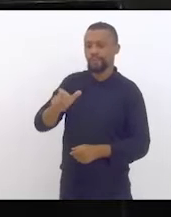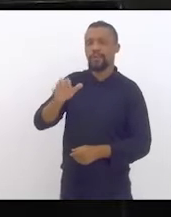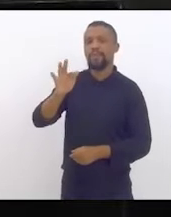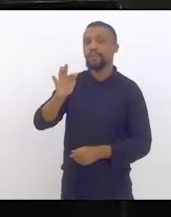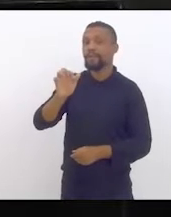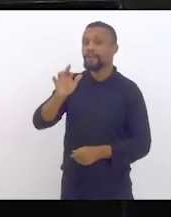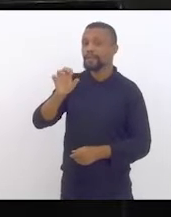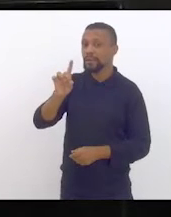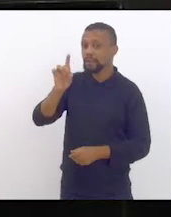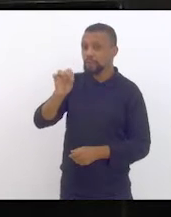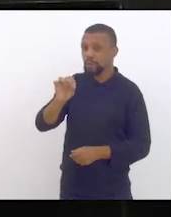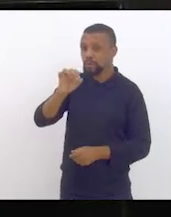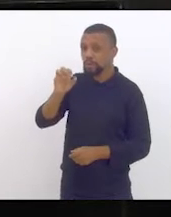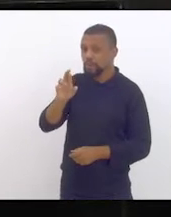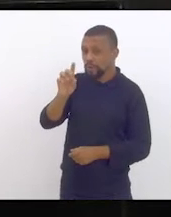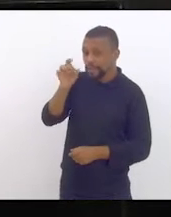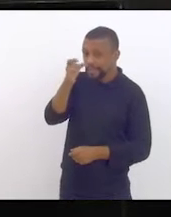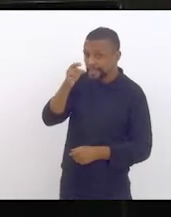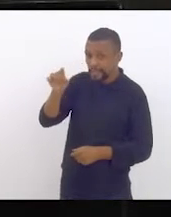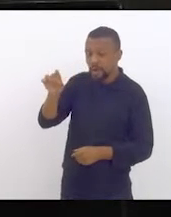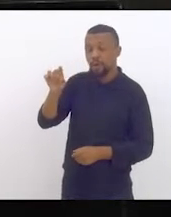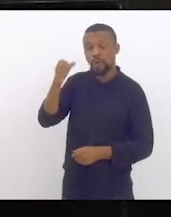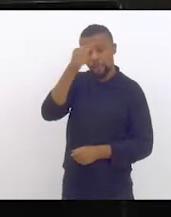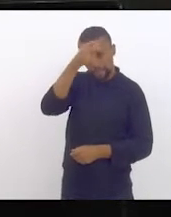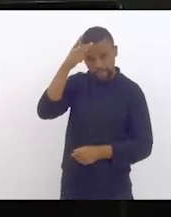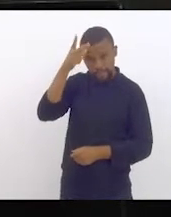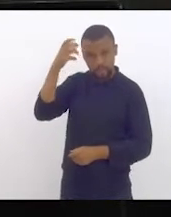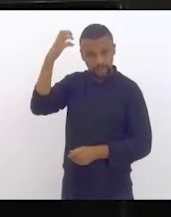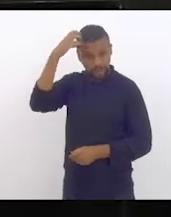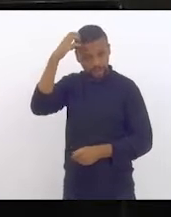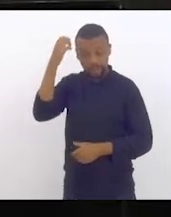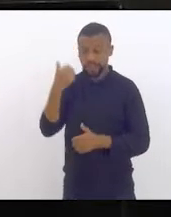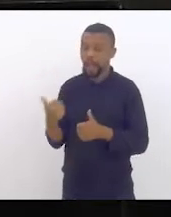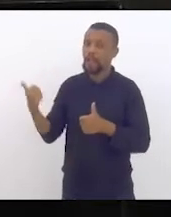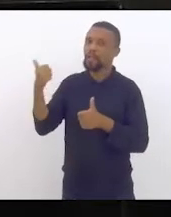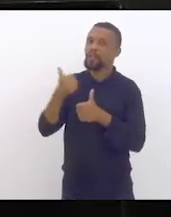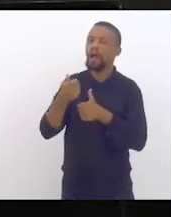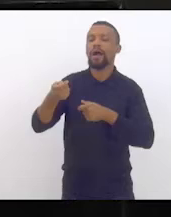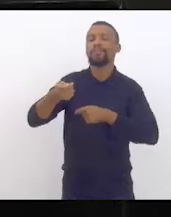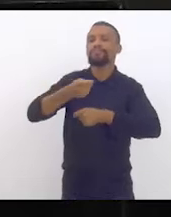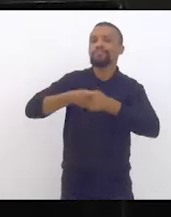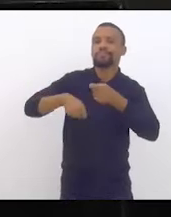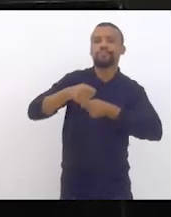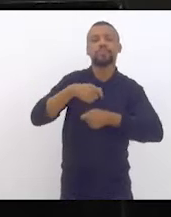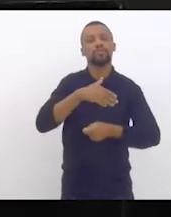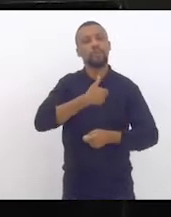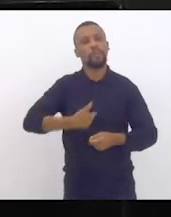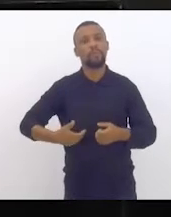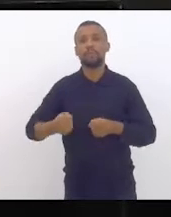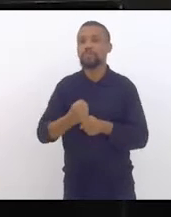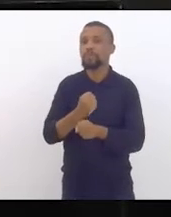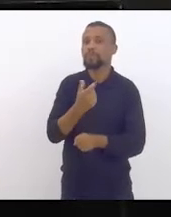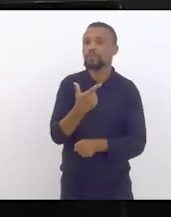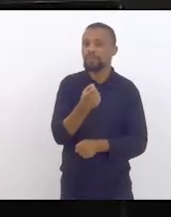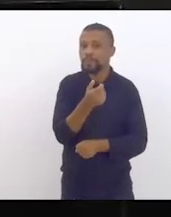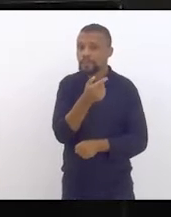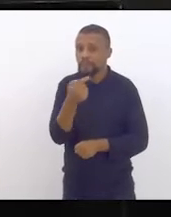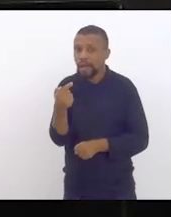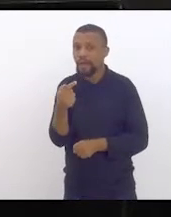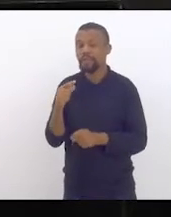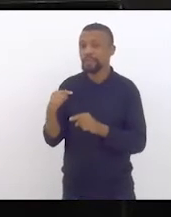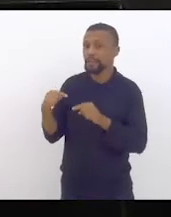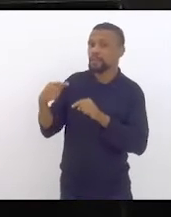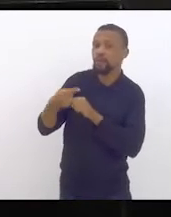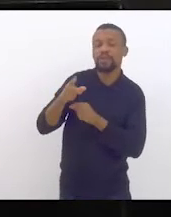que reassumiu a administração pública no ano de 2017 após herdar